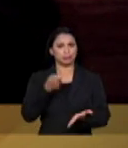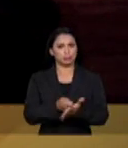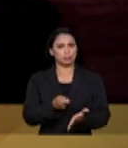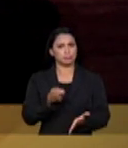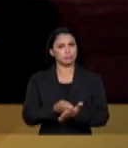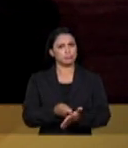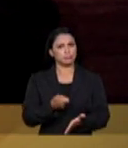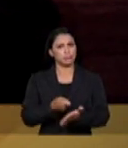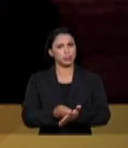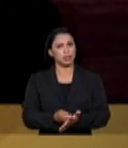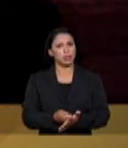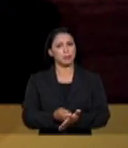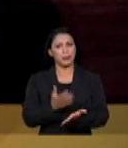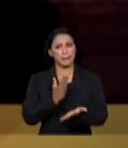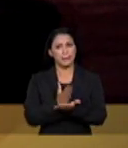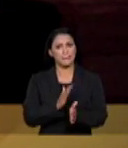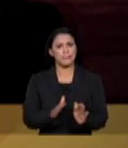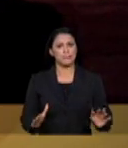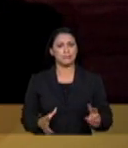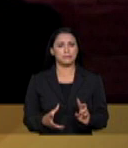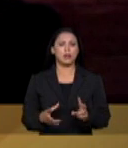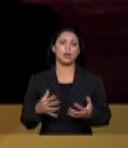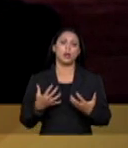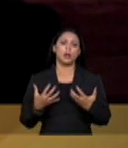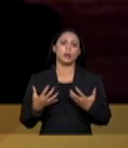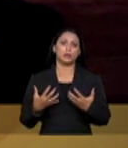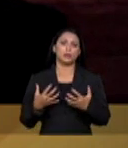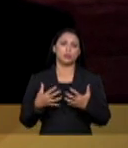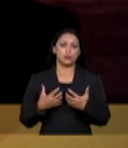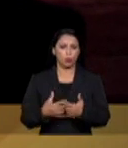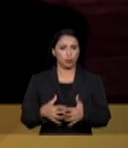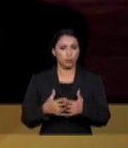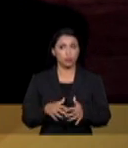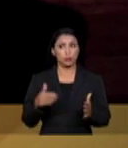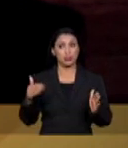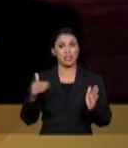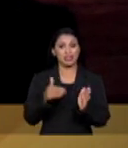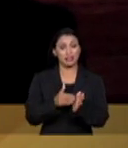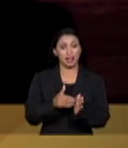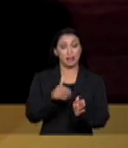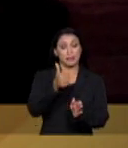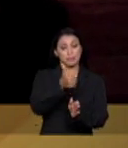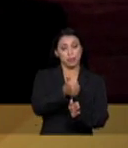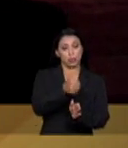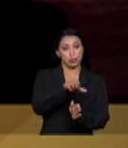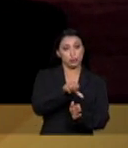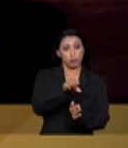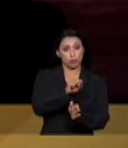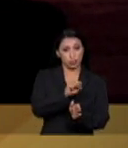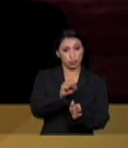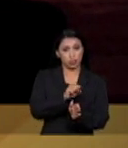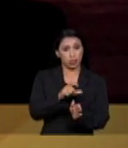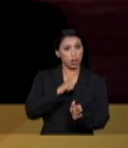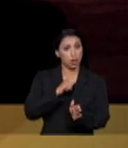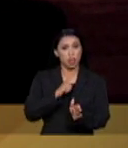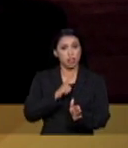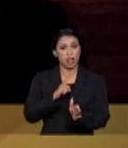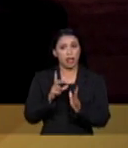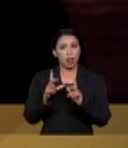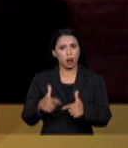reiterada a persistir até 88 seria a Rigor enfrentar a